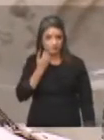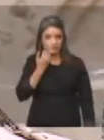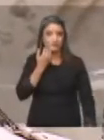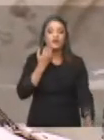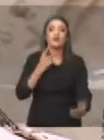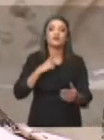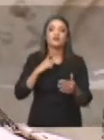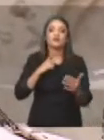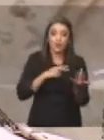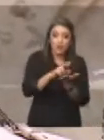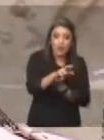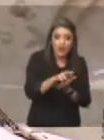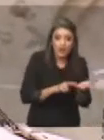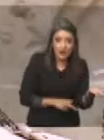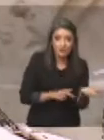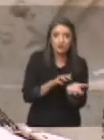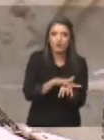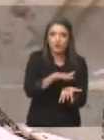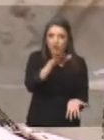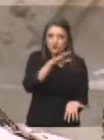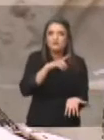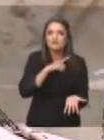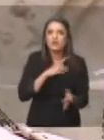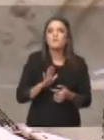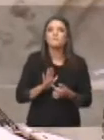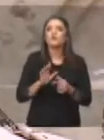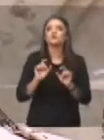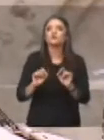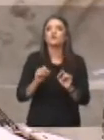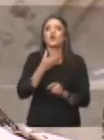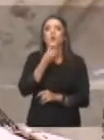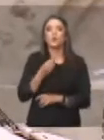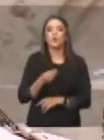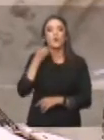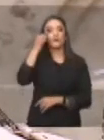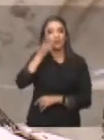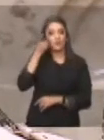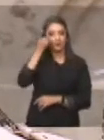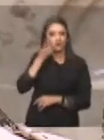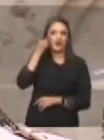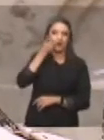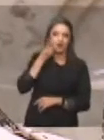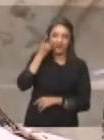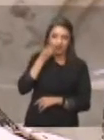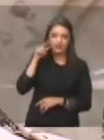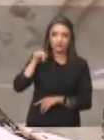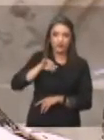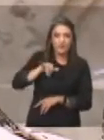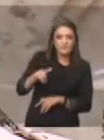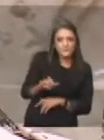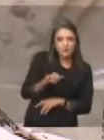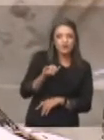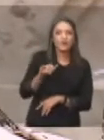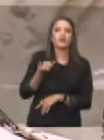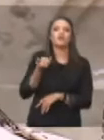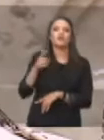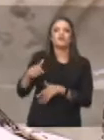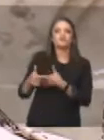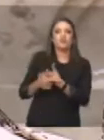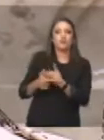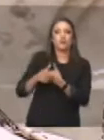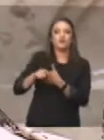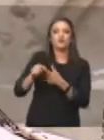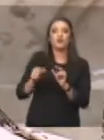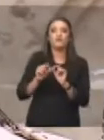maneira consistente que Silas Câmara, utilizando-se de sua condição de deputado federal, desviou em proveito próprio